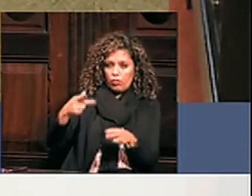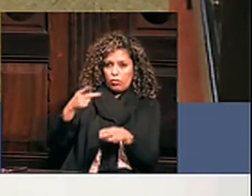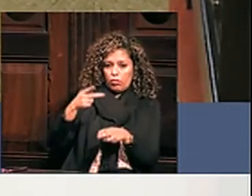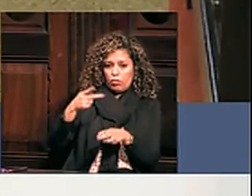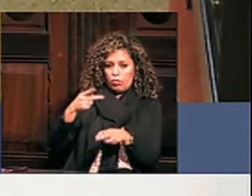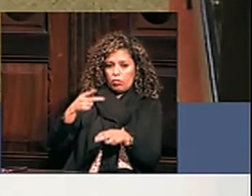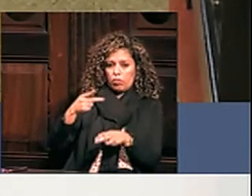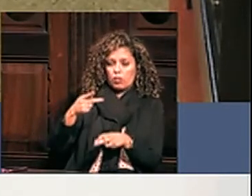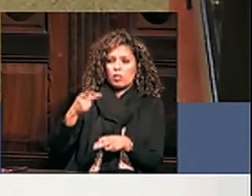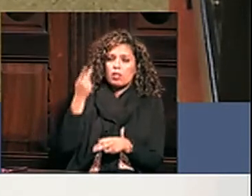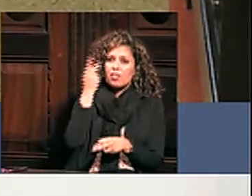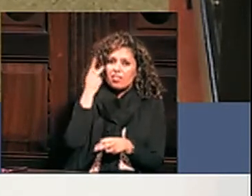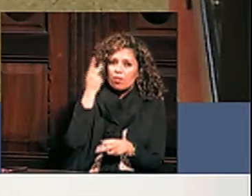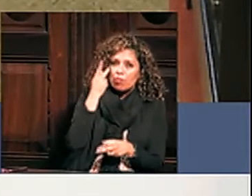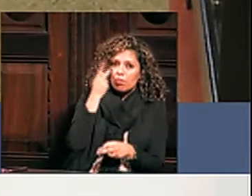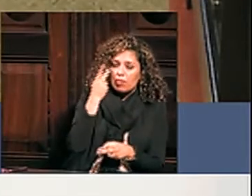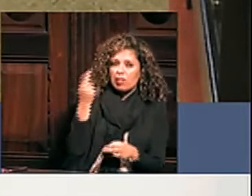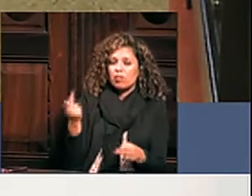multiplicando isso